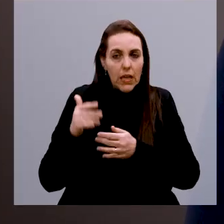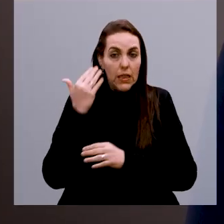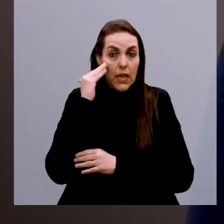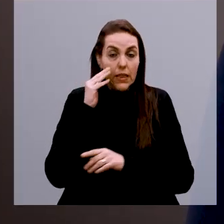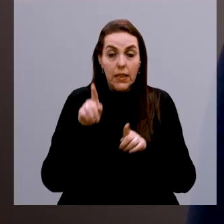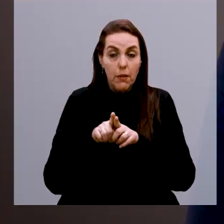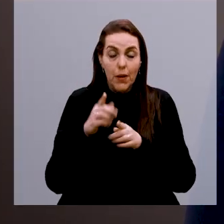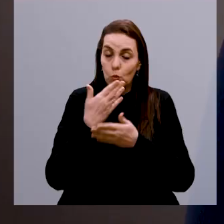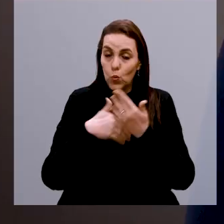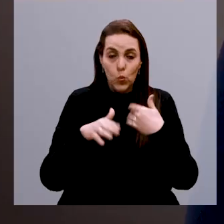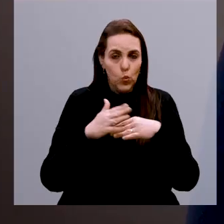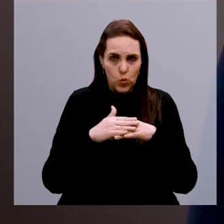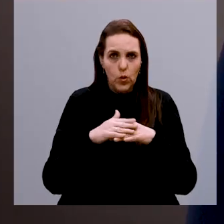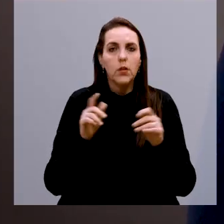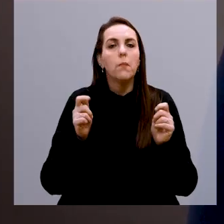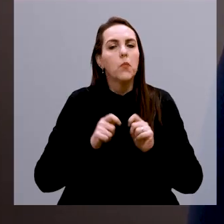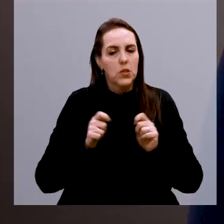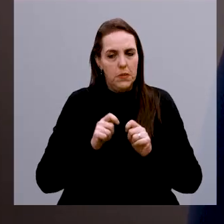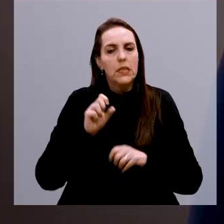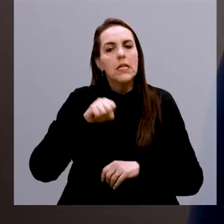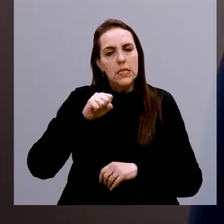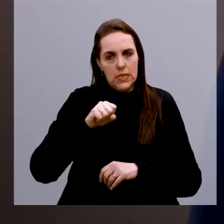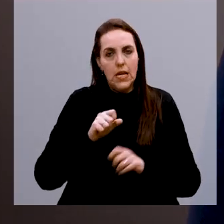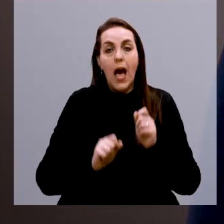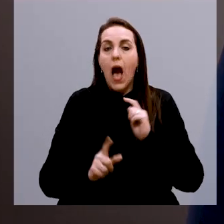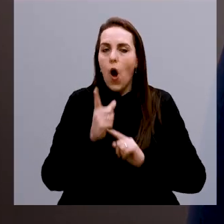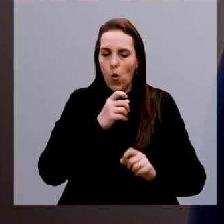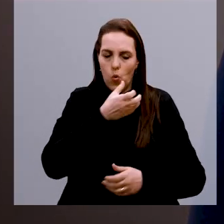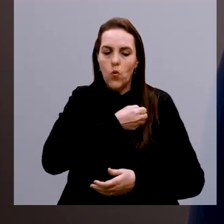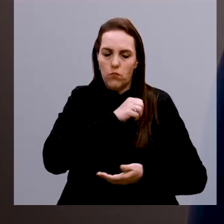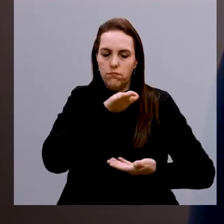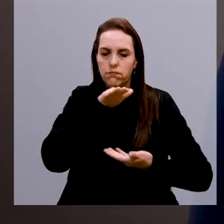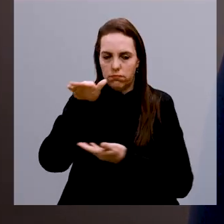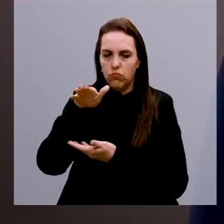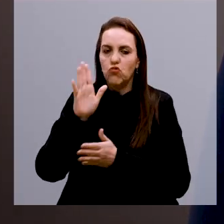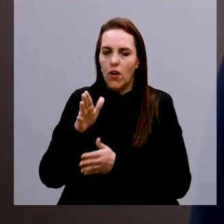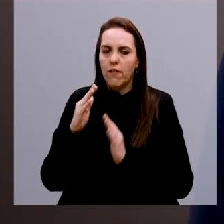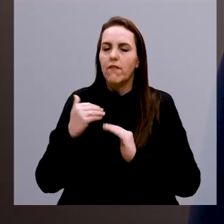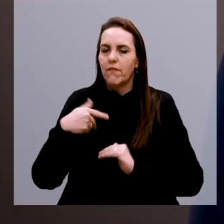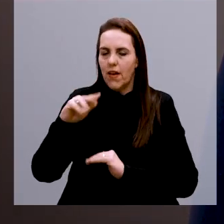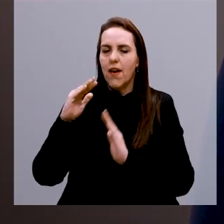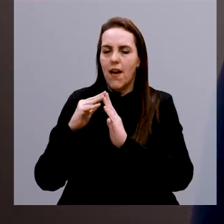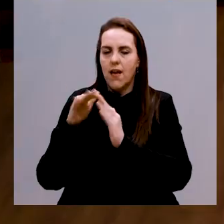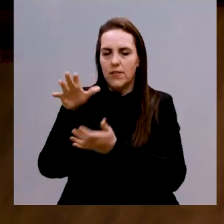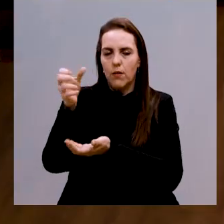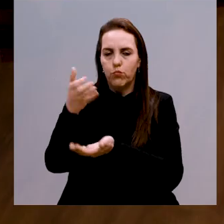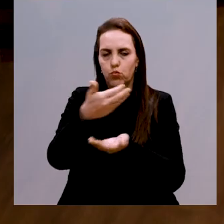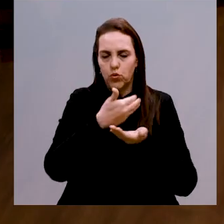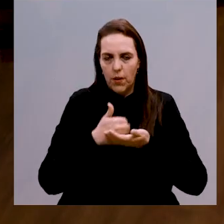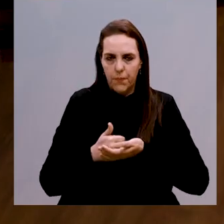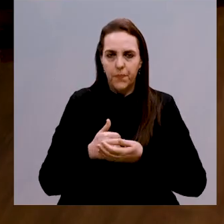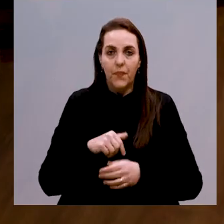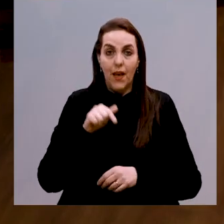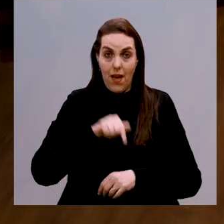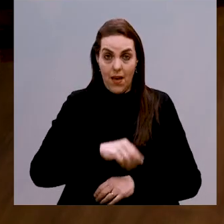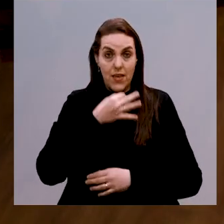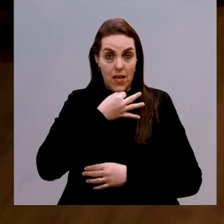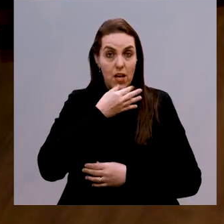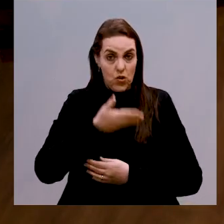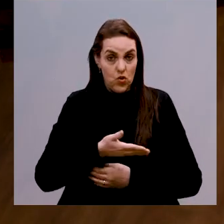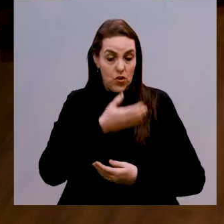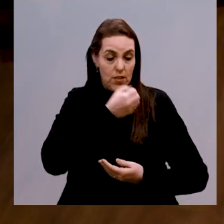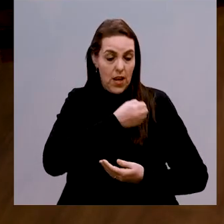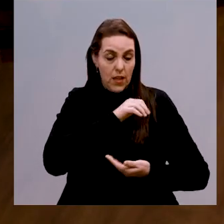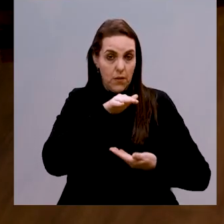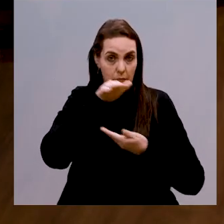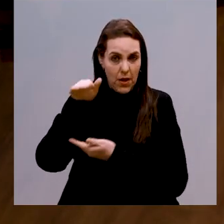isso também, né? Mas sim, existe sim a possibilidade. Alguns bancos de leite fazem a coleta assim em casa. Esse banco de leite aqui em Caxias do